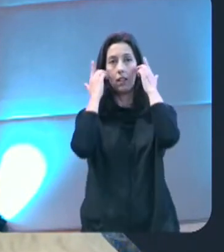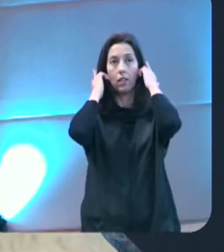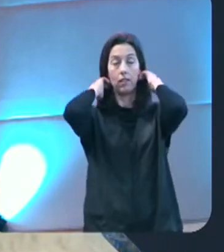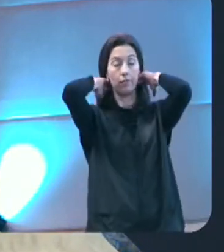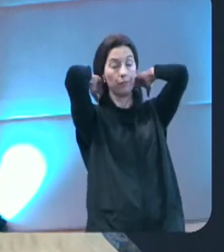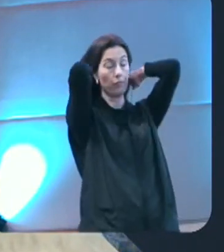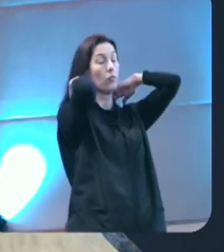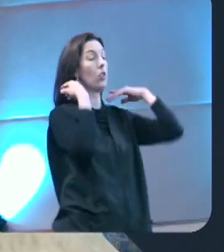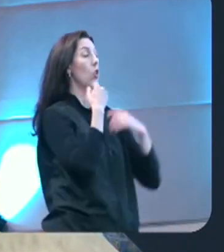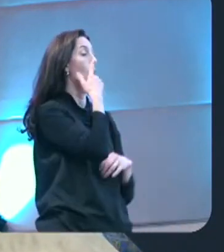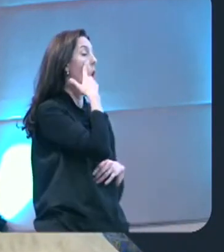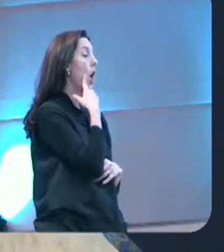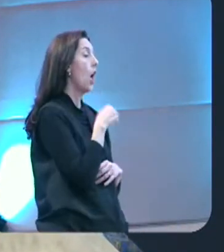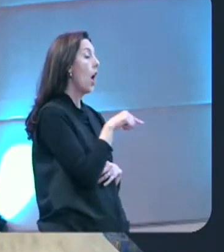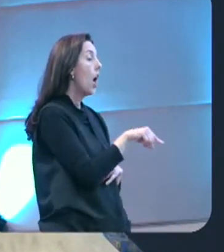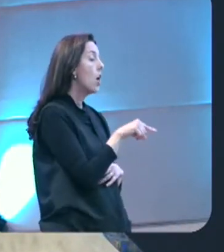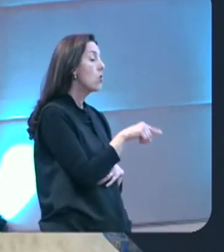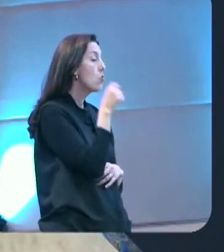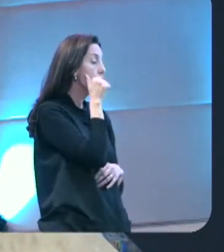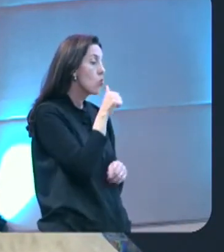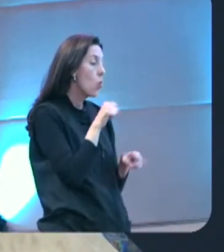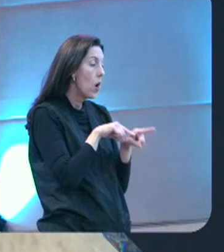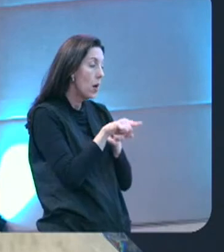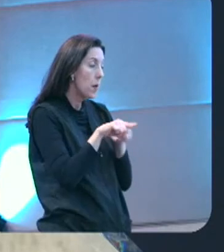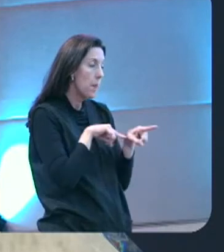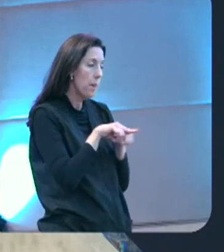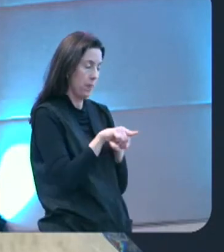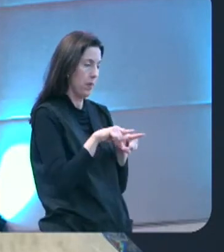a sua irmã pagou o preço mais alto,